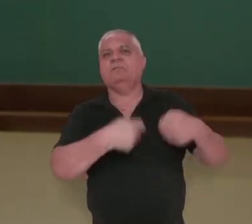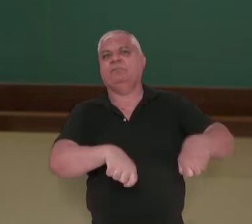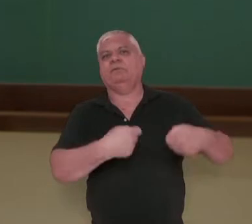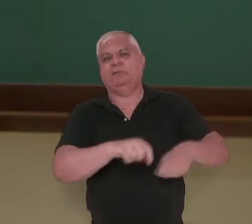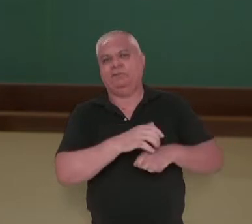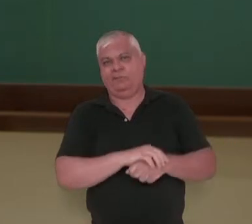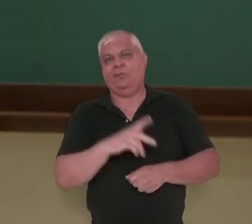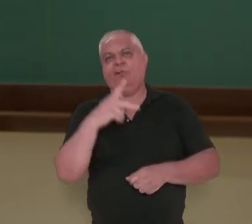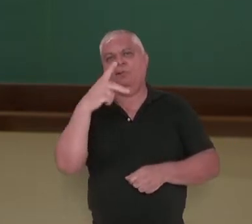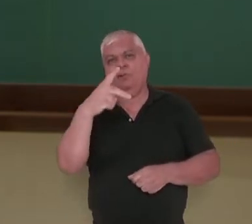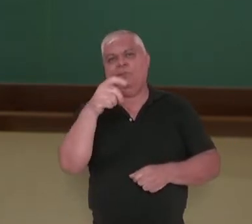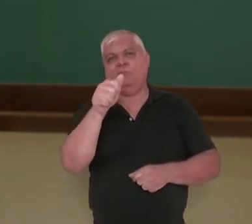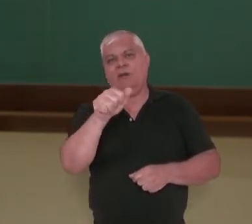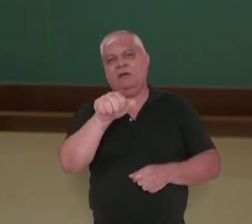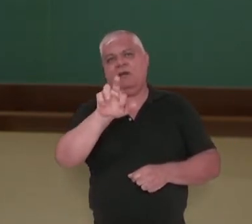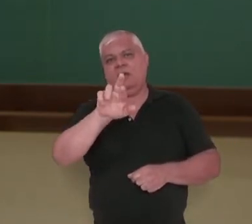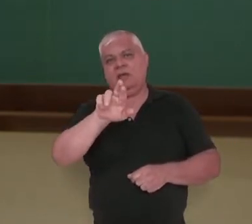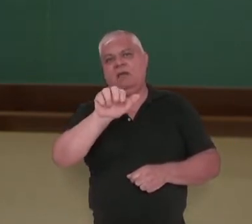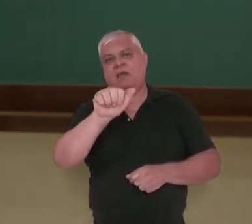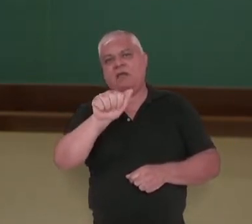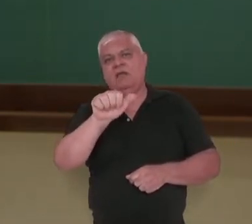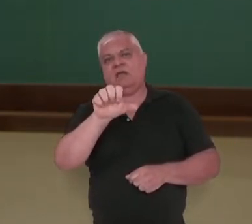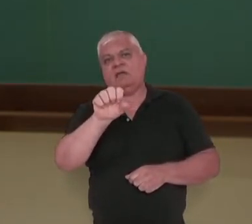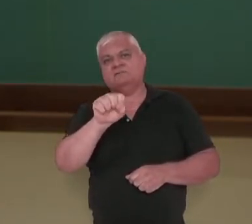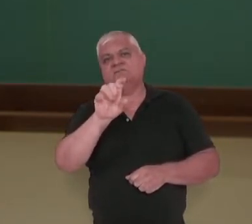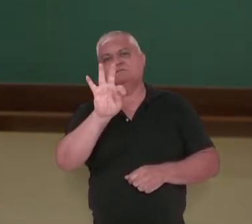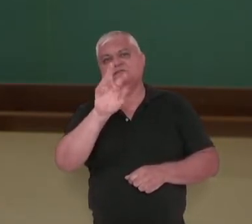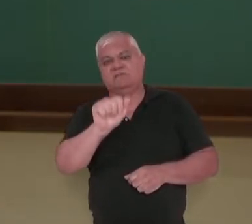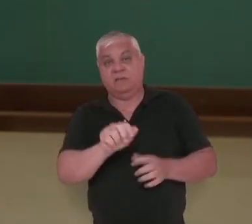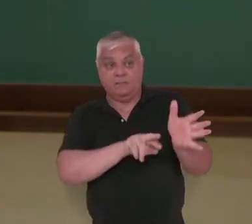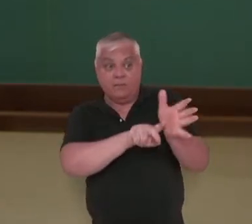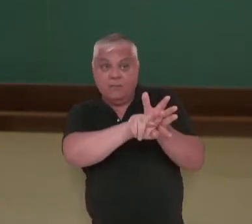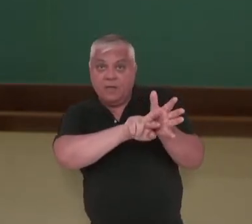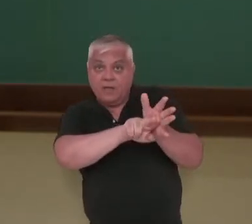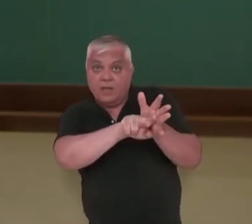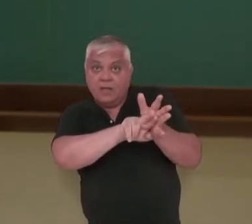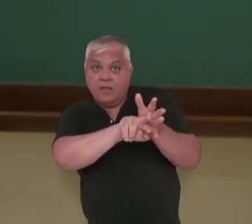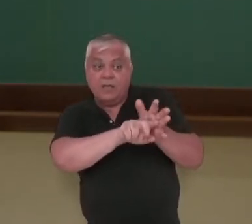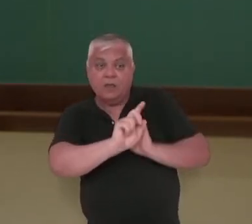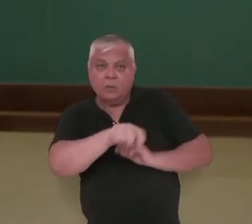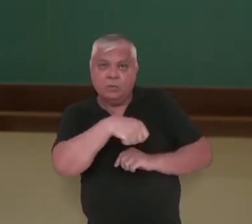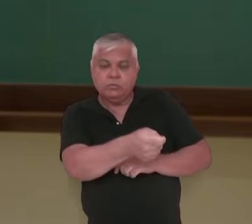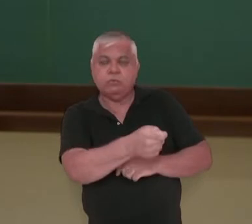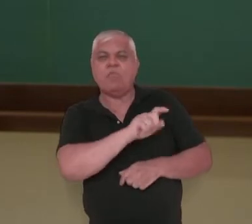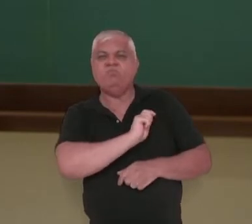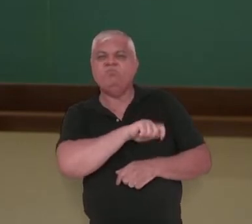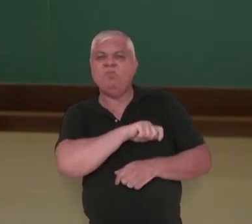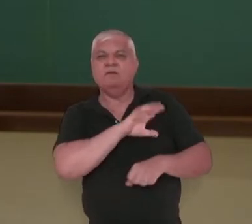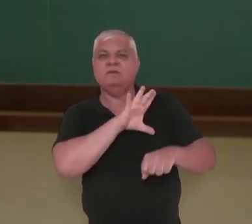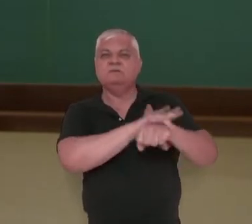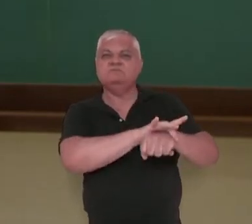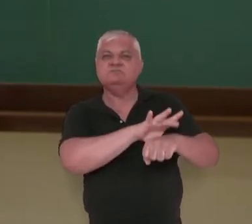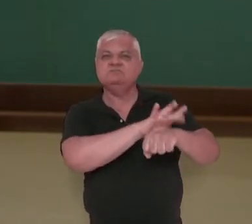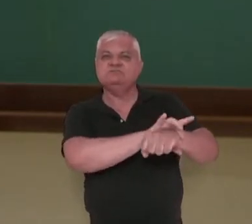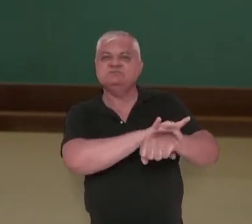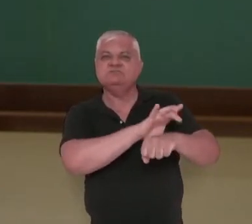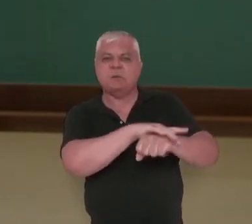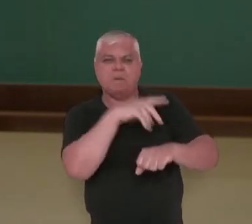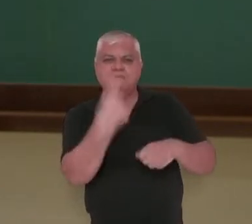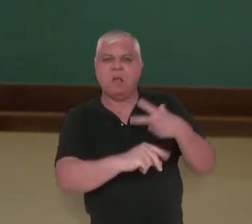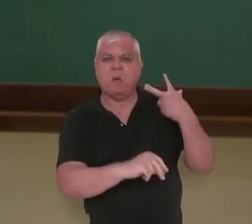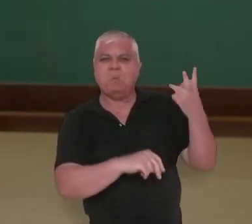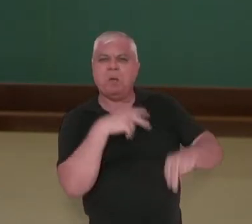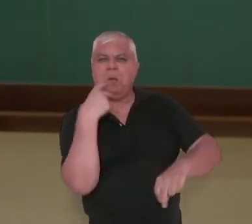hospedeiro. Neste caso das bactérias, elas provocam doenças. Então, são parasitas que provocam